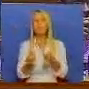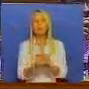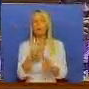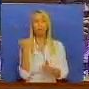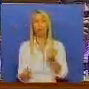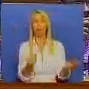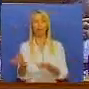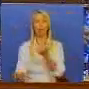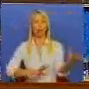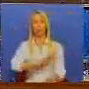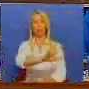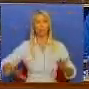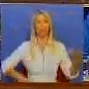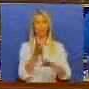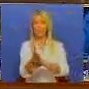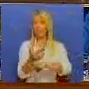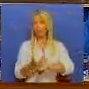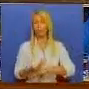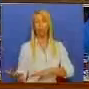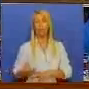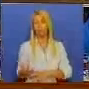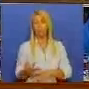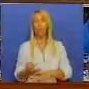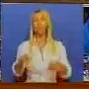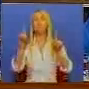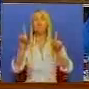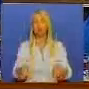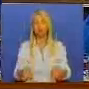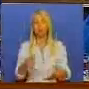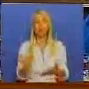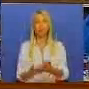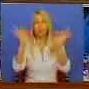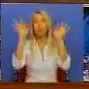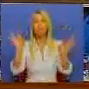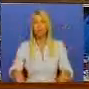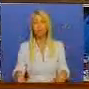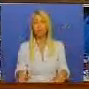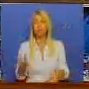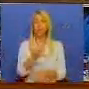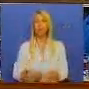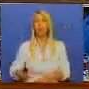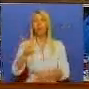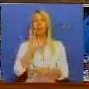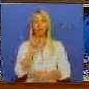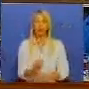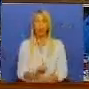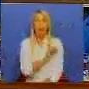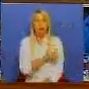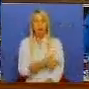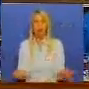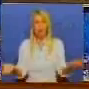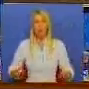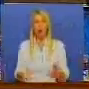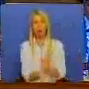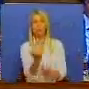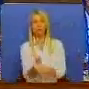discórdia no setor e por terminar com uma certa forma de desautorização, e estou a ser